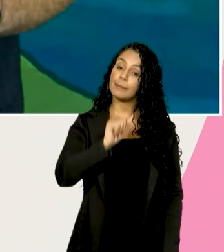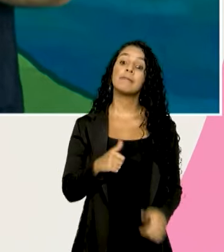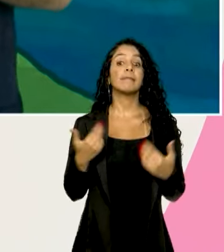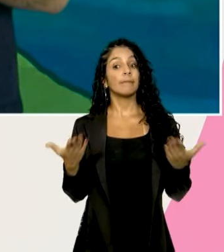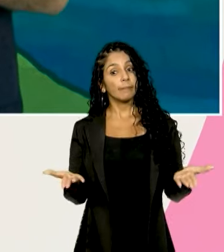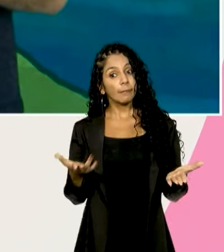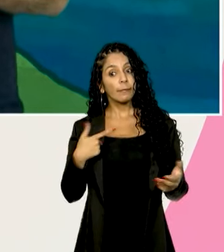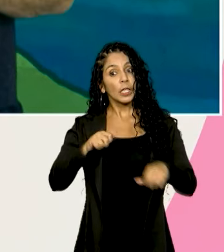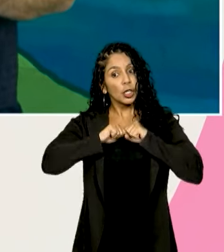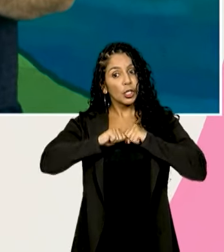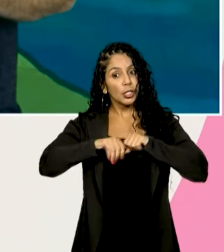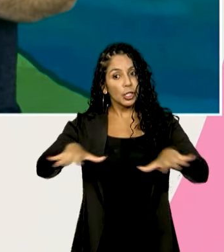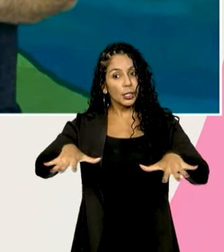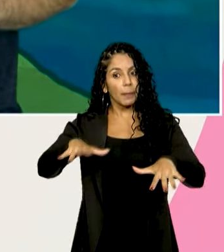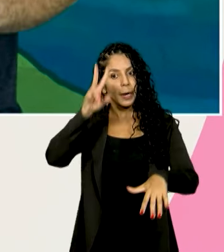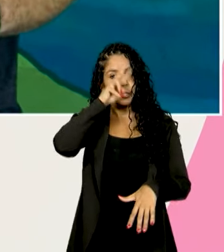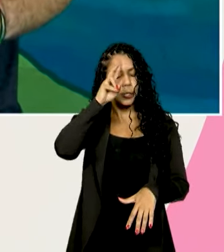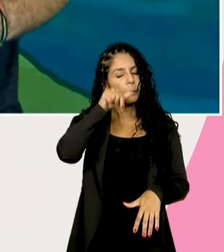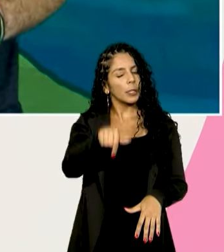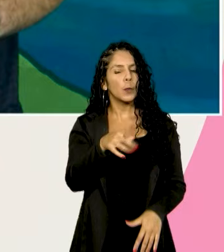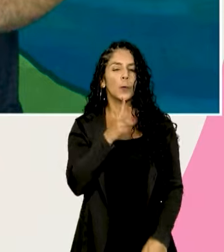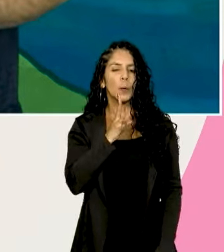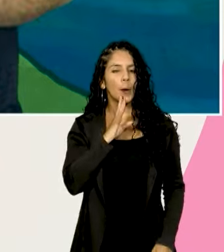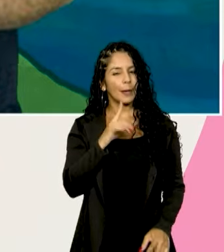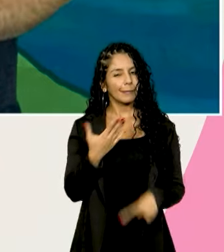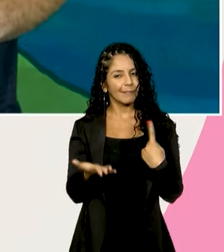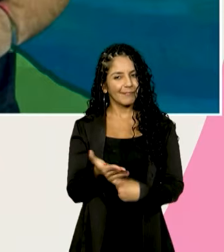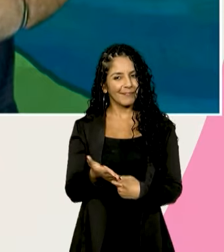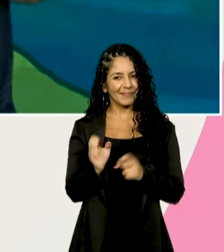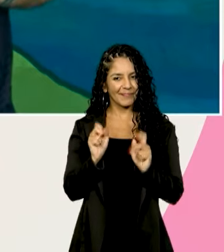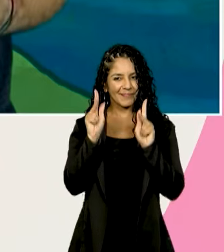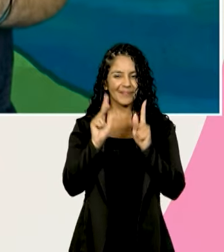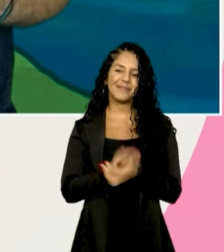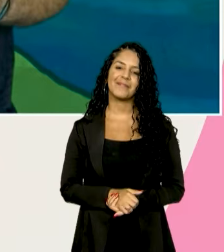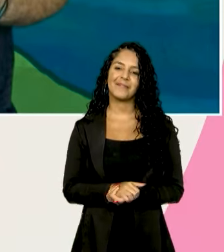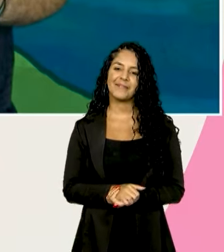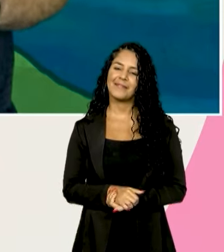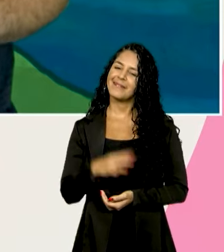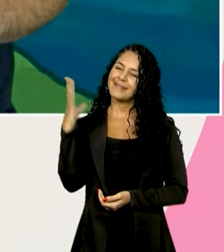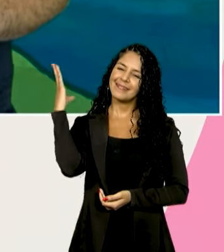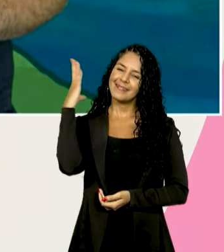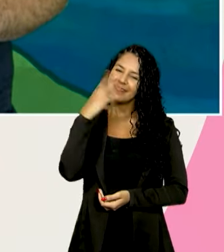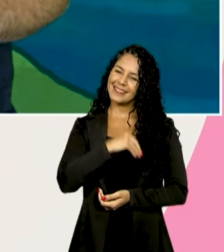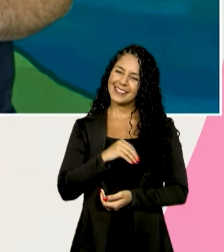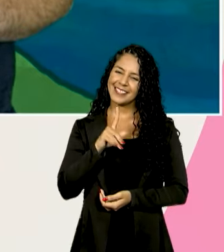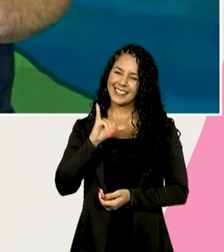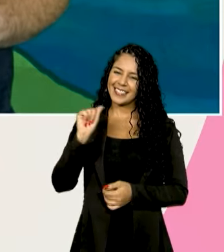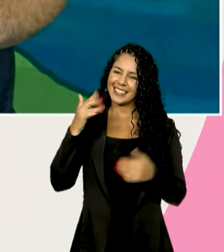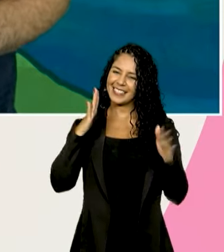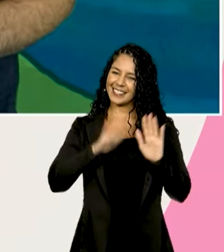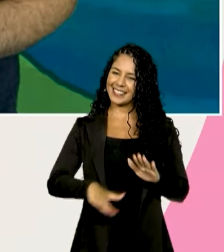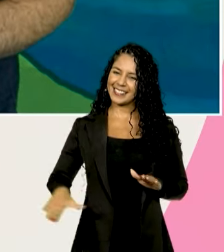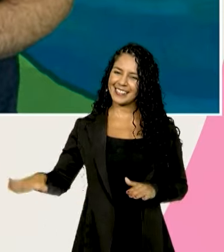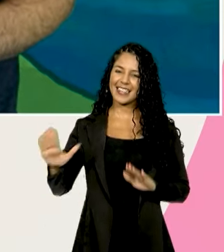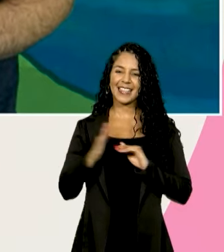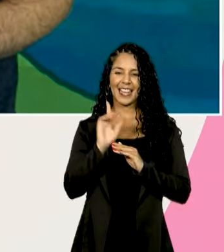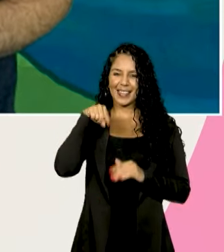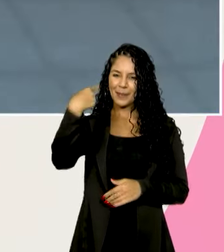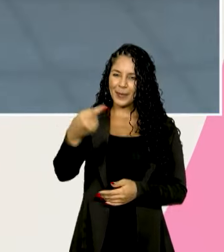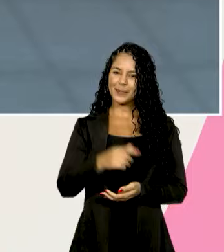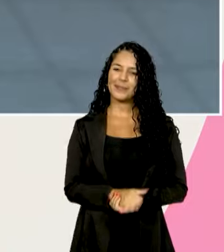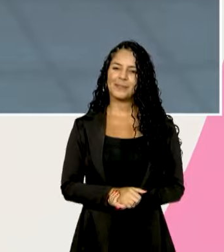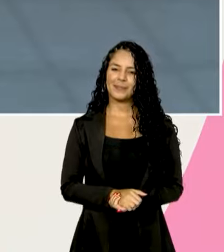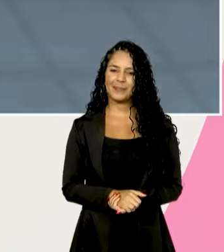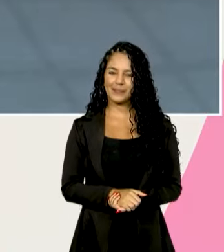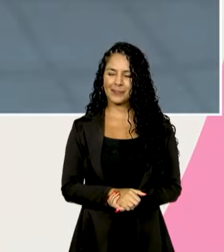Aliás, espalhe essa história para quem você conhece, combinado? E um lindo Dia das Crianças. Até a próxima.